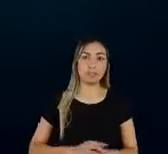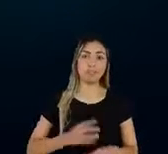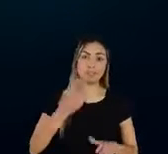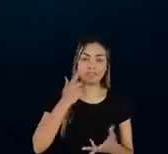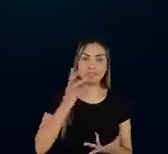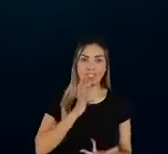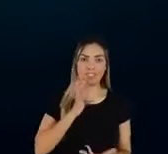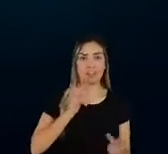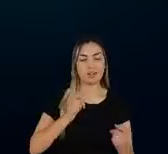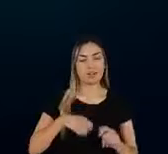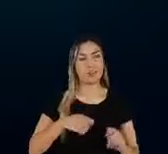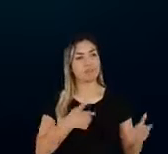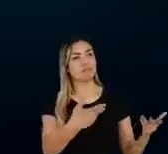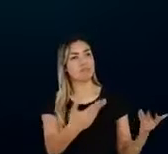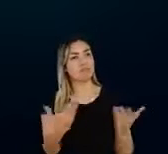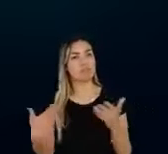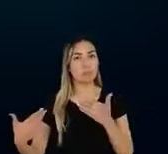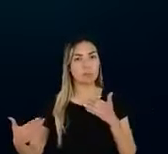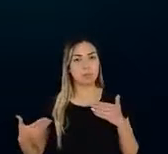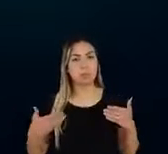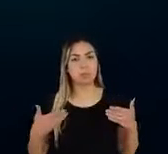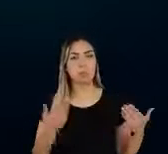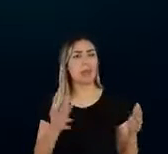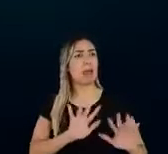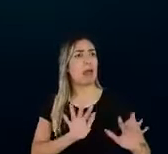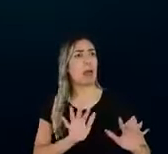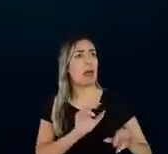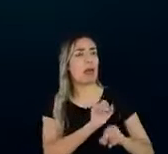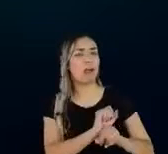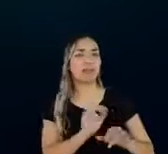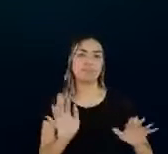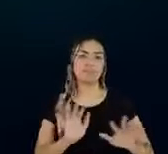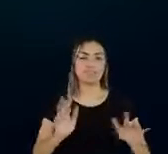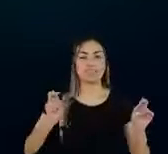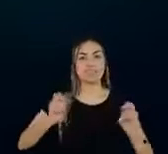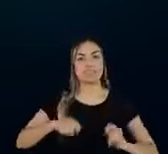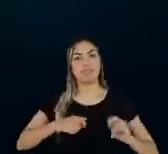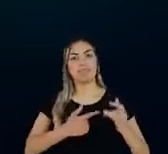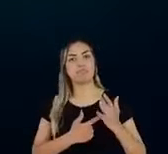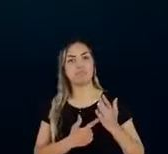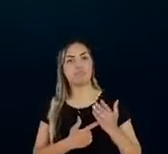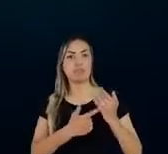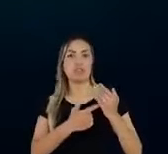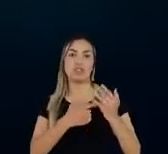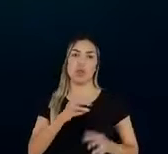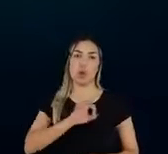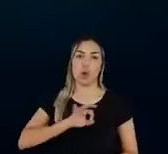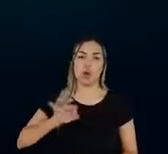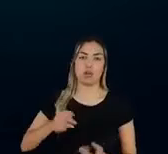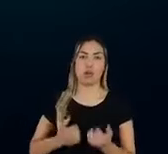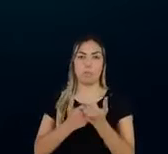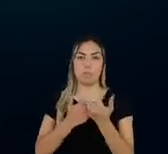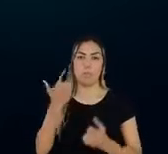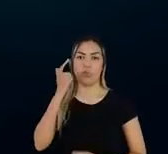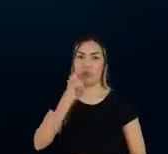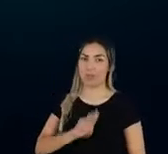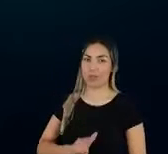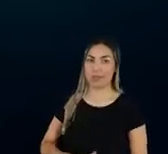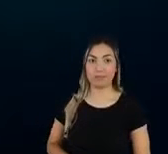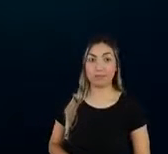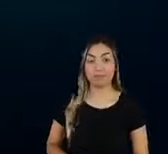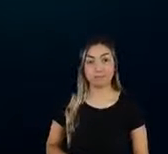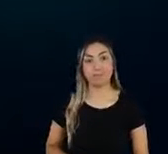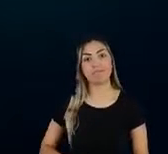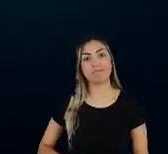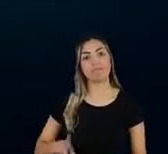nossos clientes e demais e sem barrá-los né usar tecnologia da forma da melhor forma para ajudá-los Tá e por perto